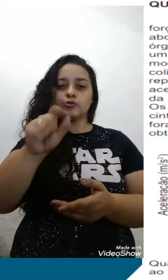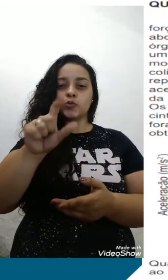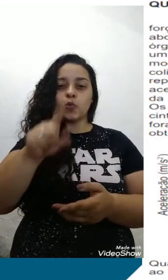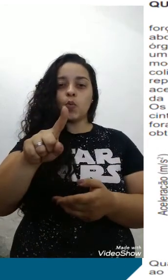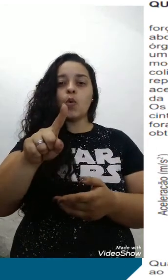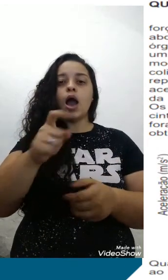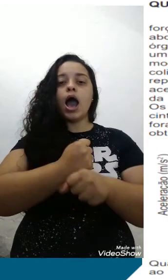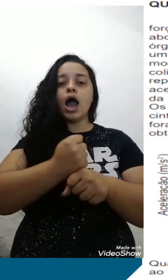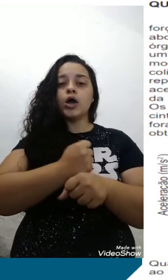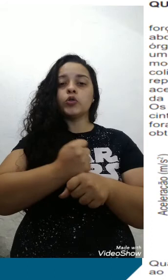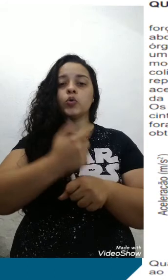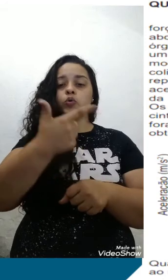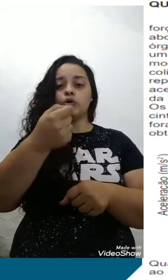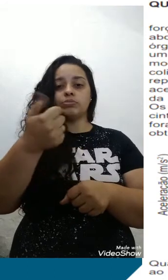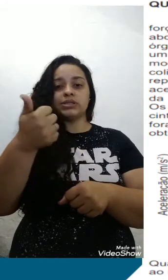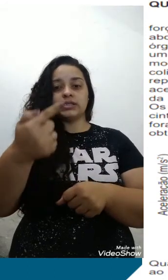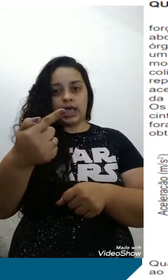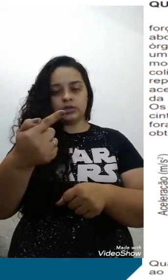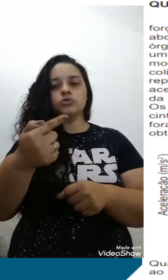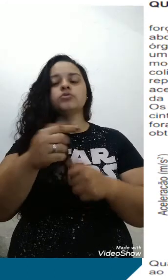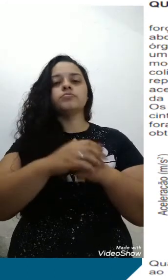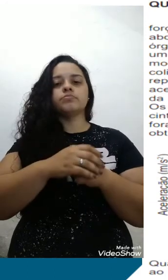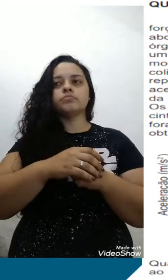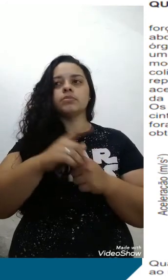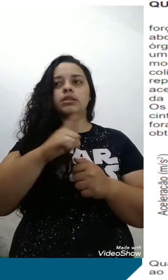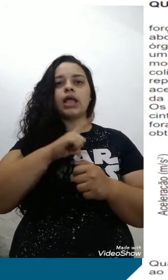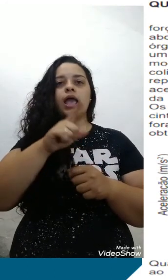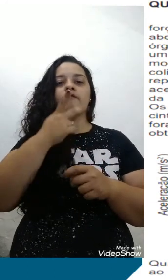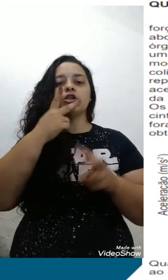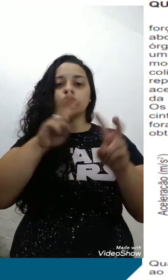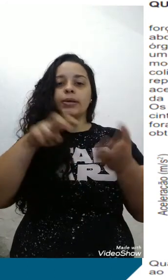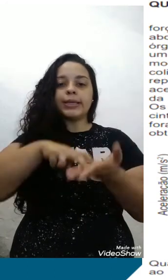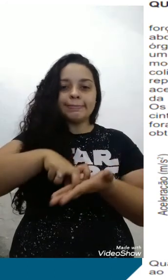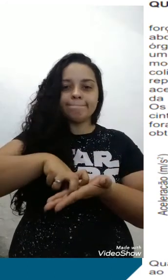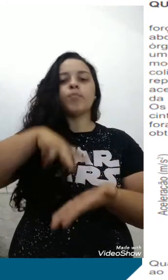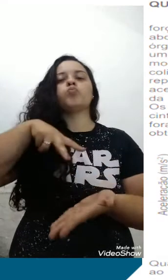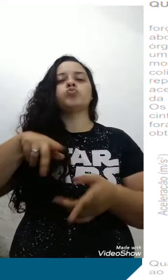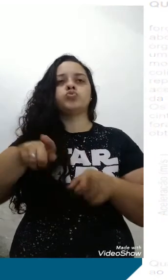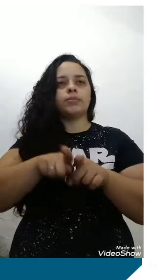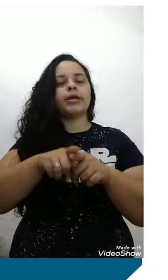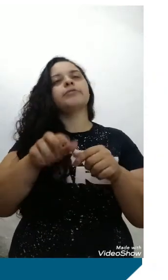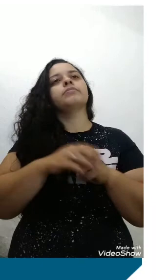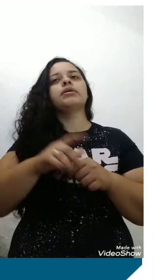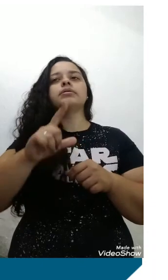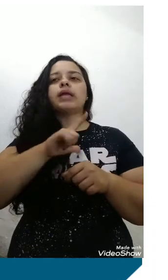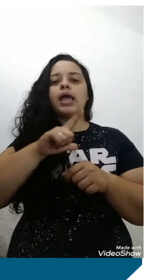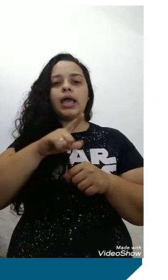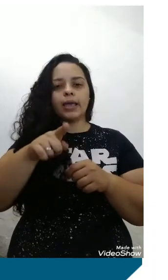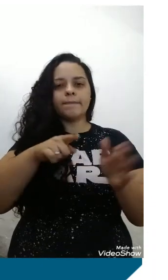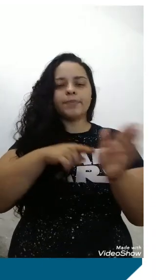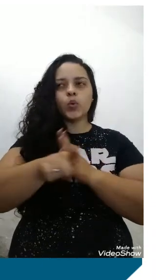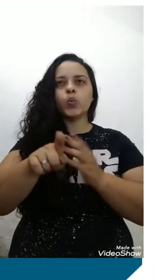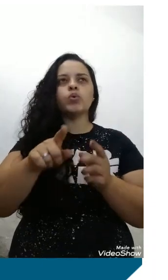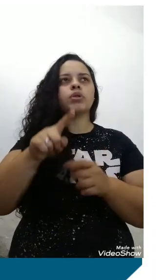azul do Enem 2017, que é uma questão de impulso.